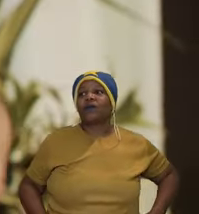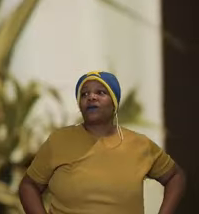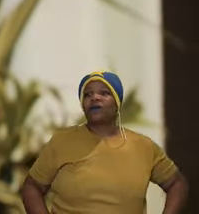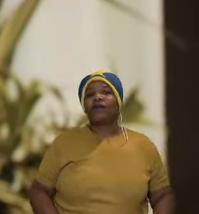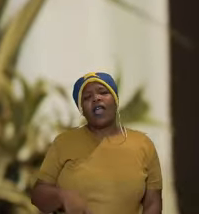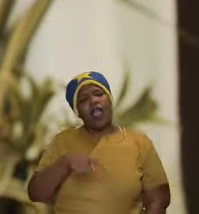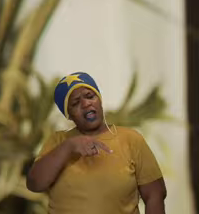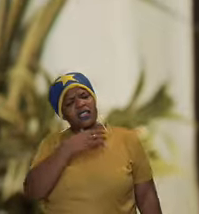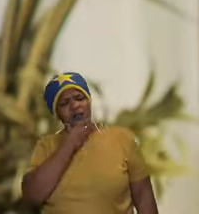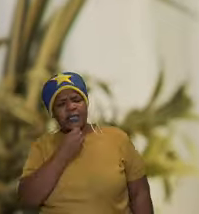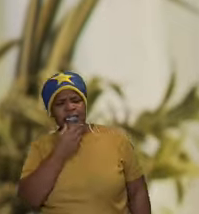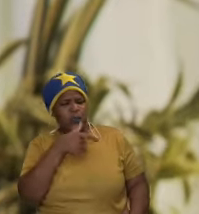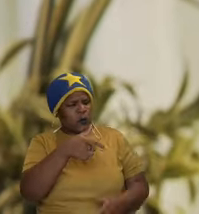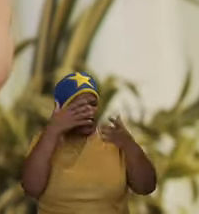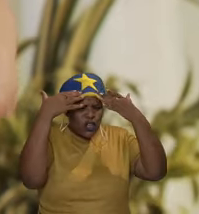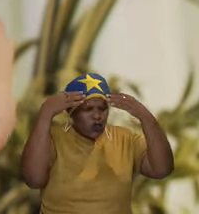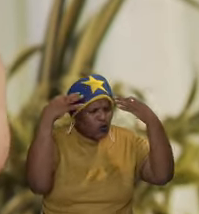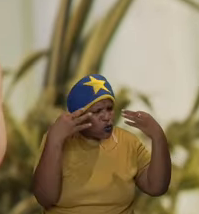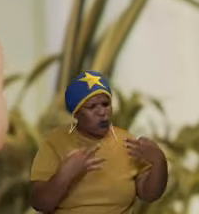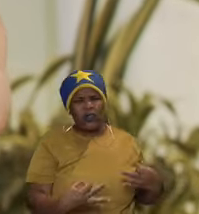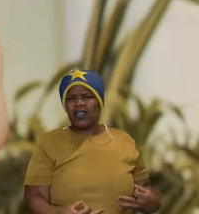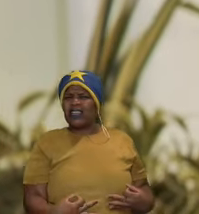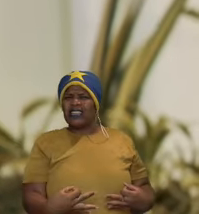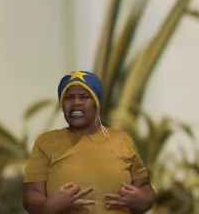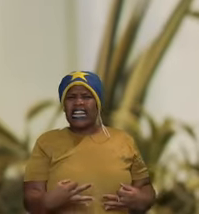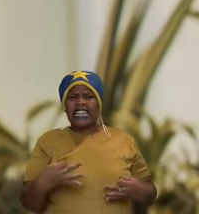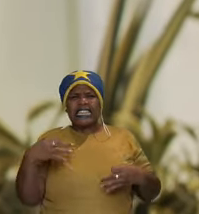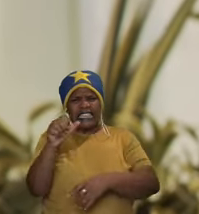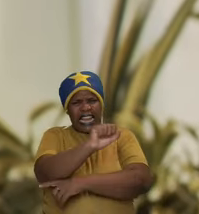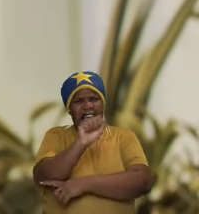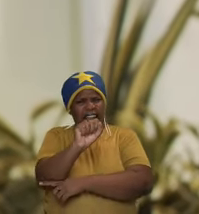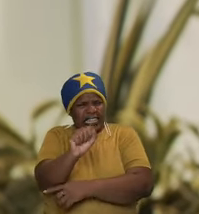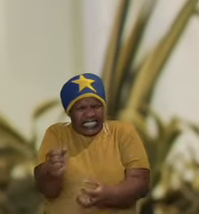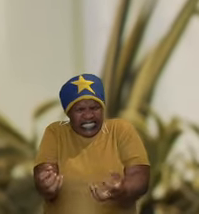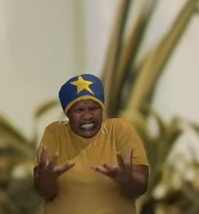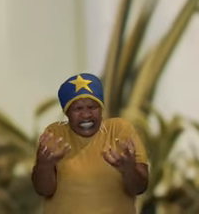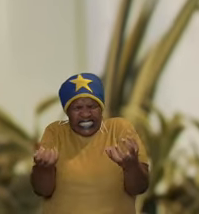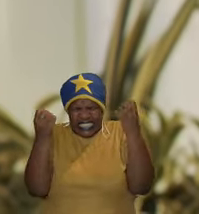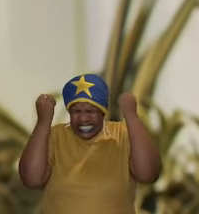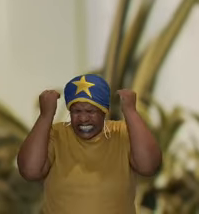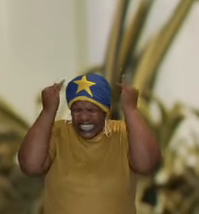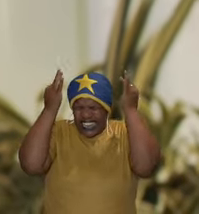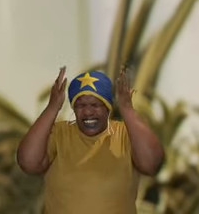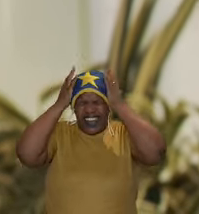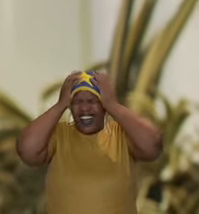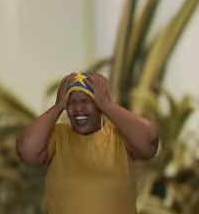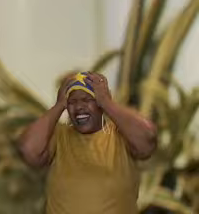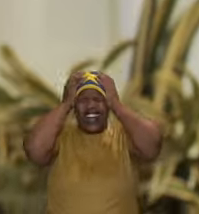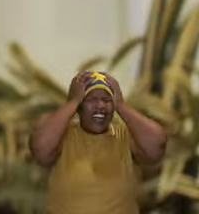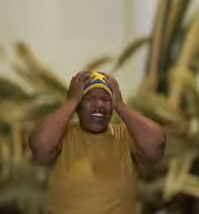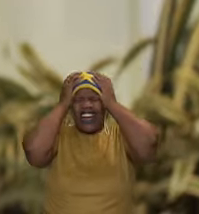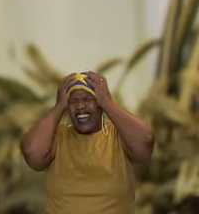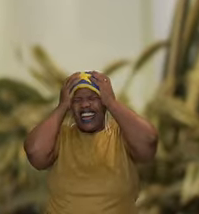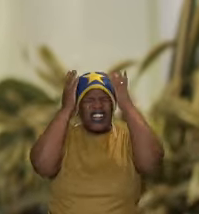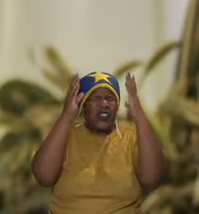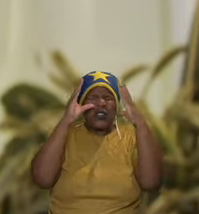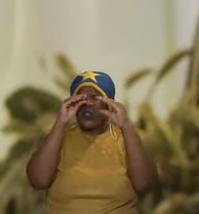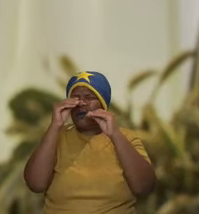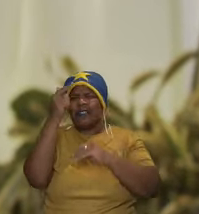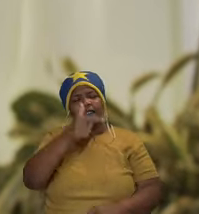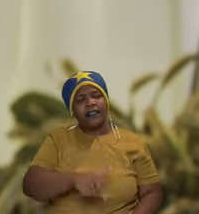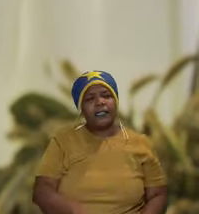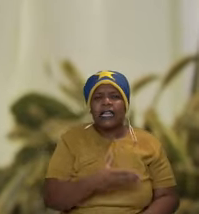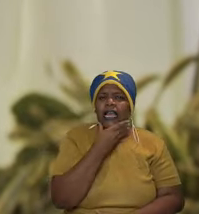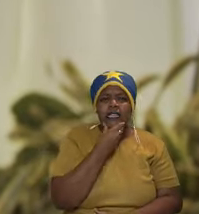Esse menino tem juízo, não ligou o som na rua. Deixou todo mundo sem dormir mais uma vez. Esse menino